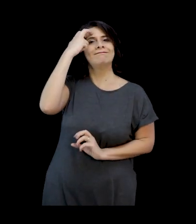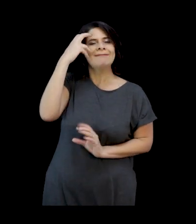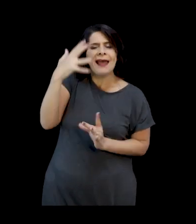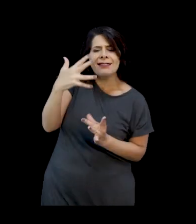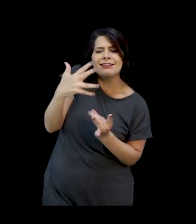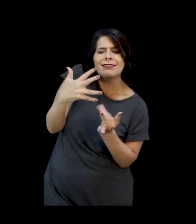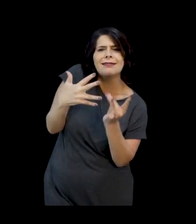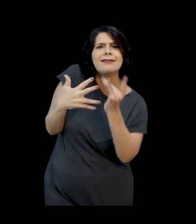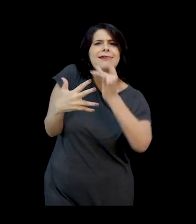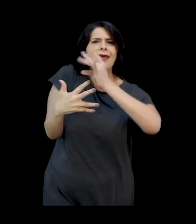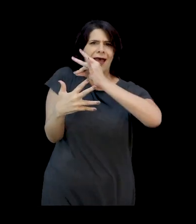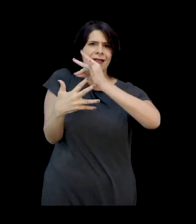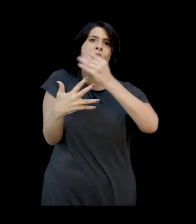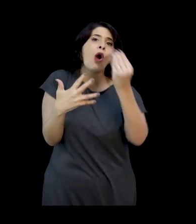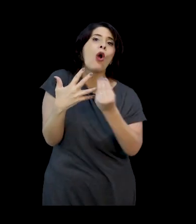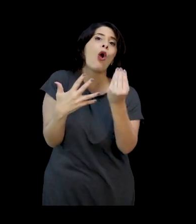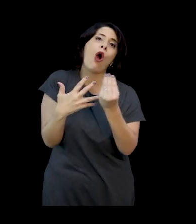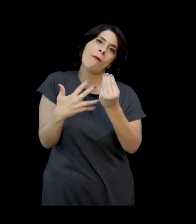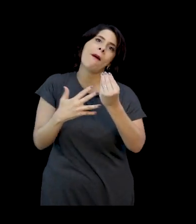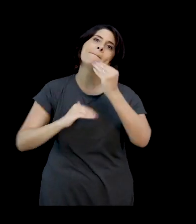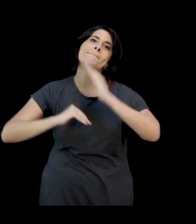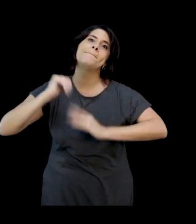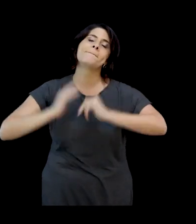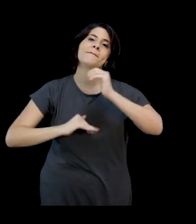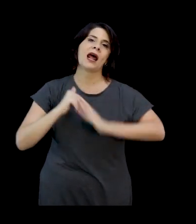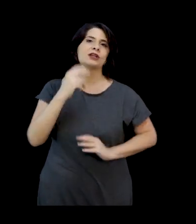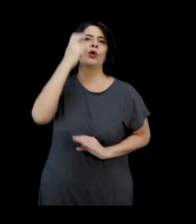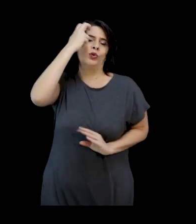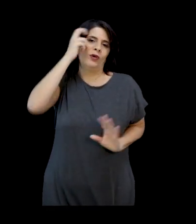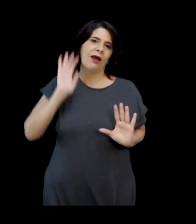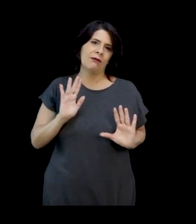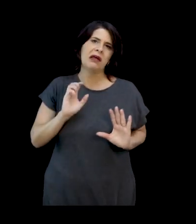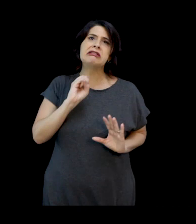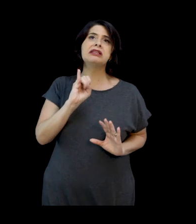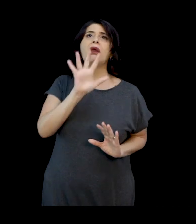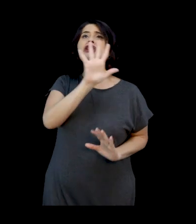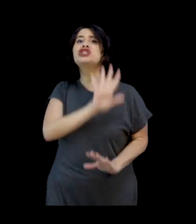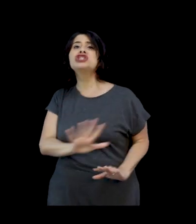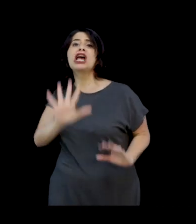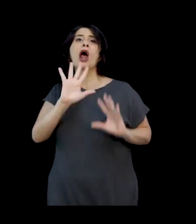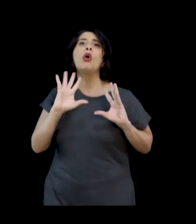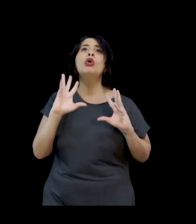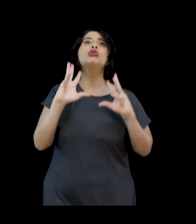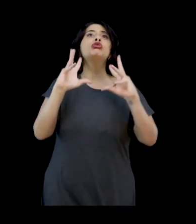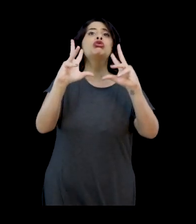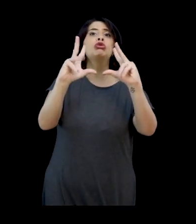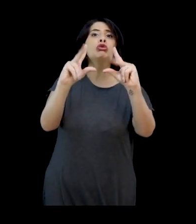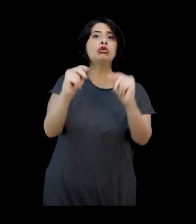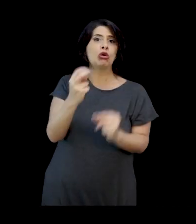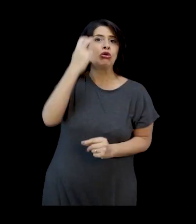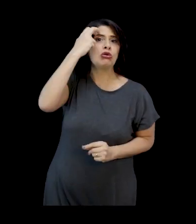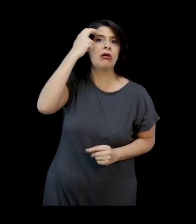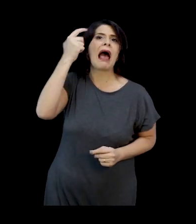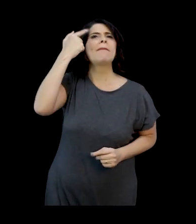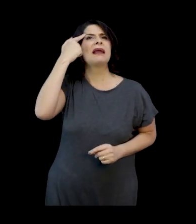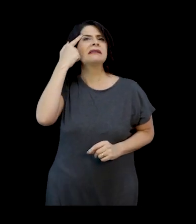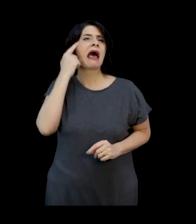estrito e mais operacional. Porque se a gente considerar tudo cultura, a gente vai igualar uma sinfonia do Mahler